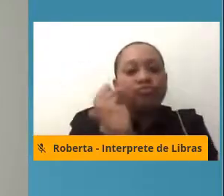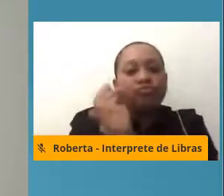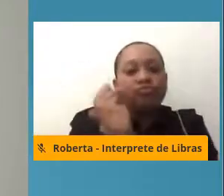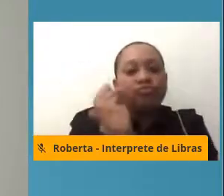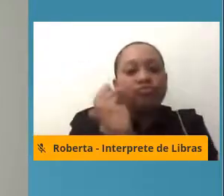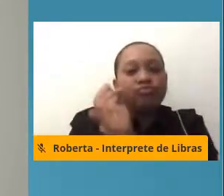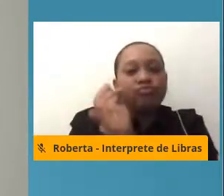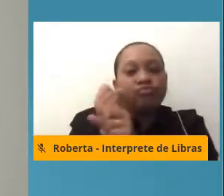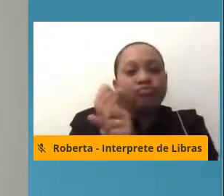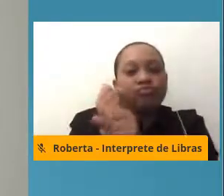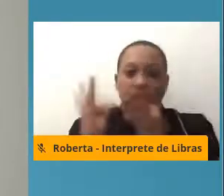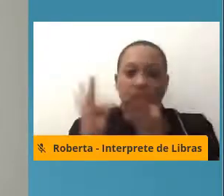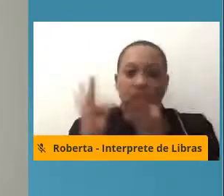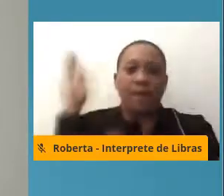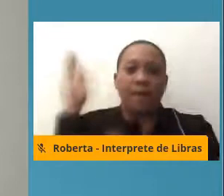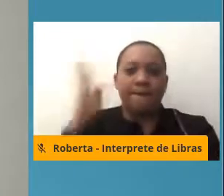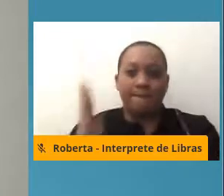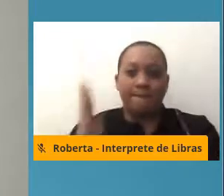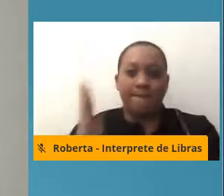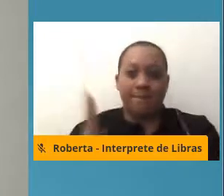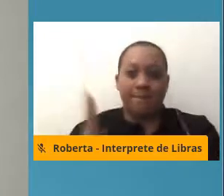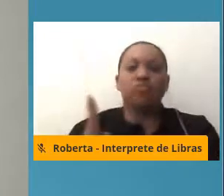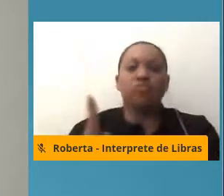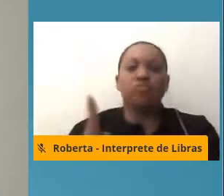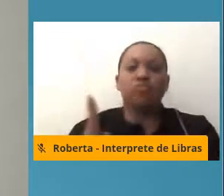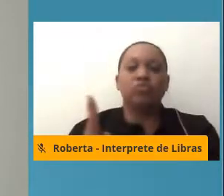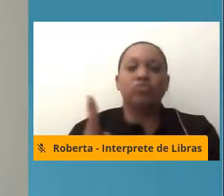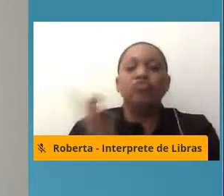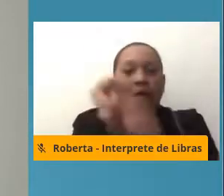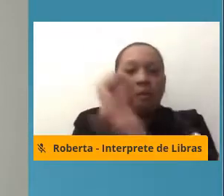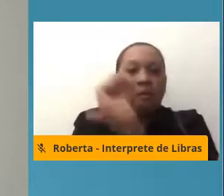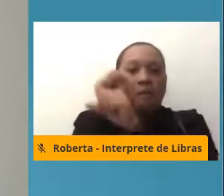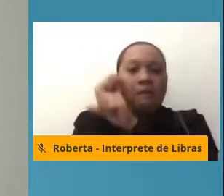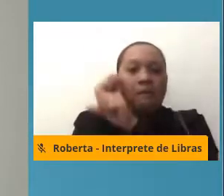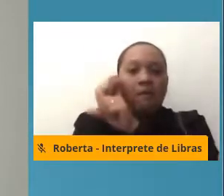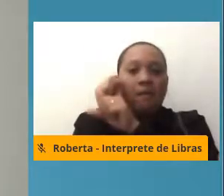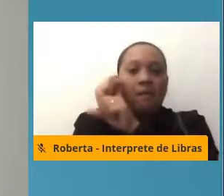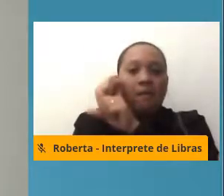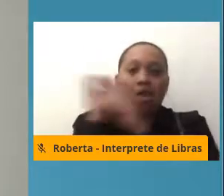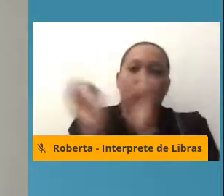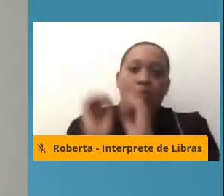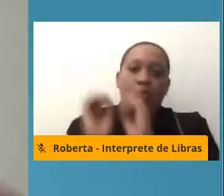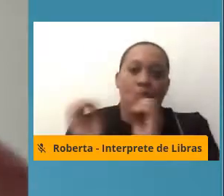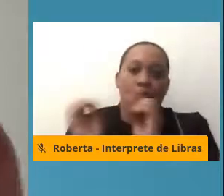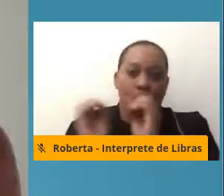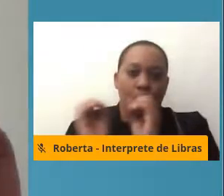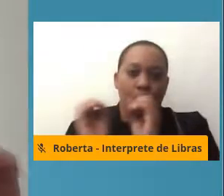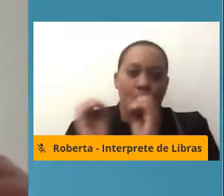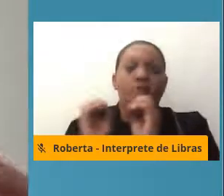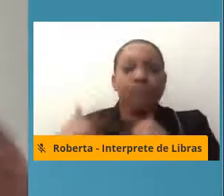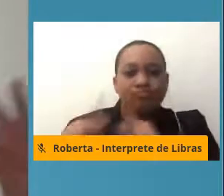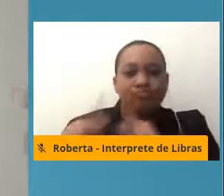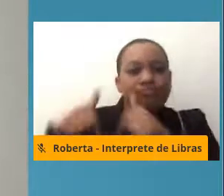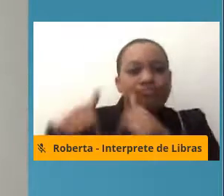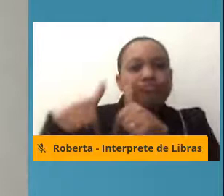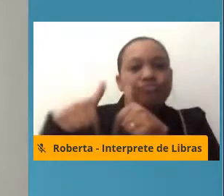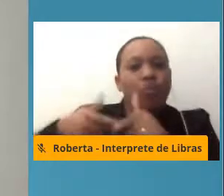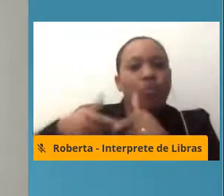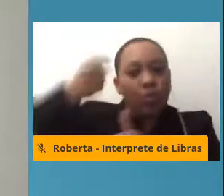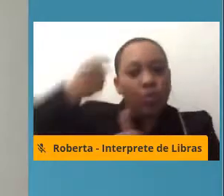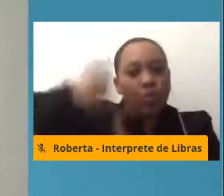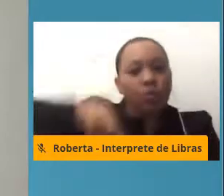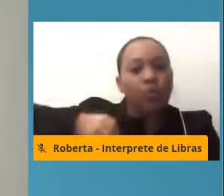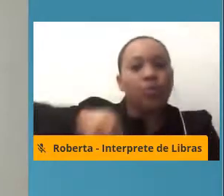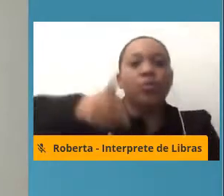não parem, não precisem ser interrompidas, e para que a gente não lembre, né, principalmente para quem